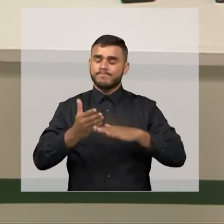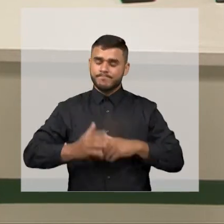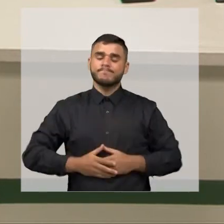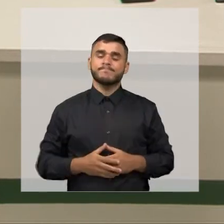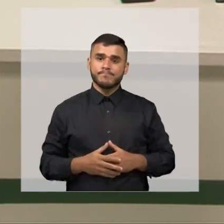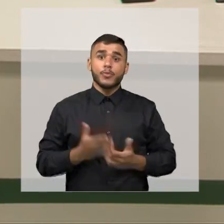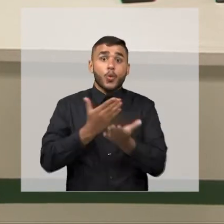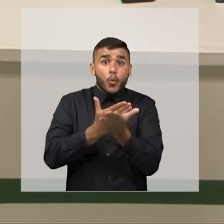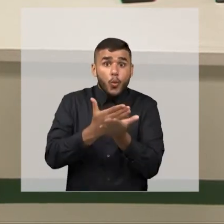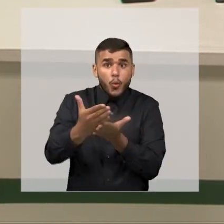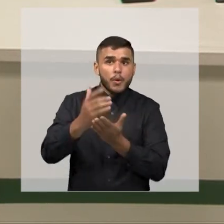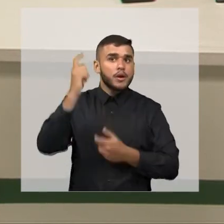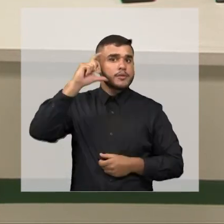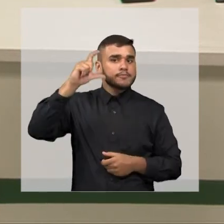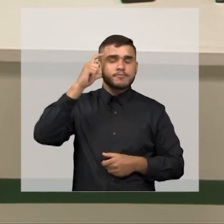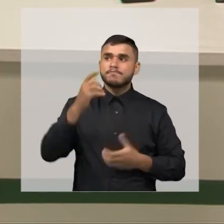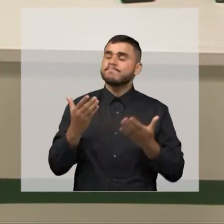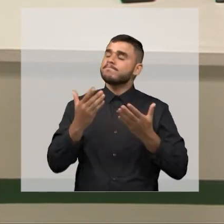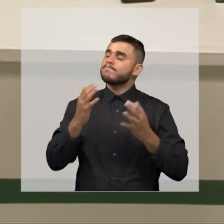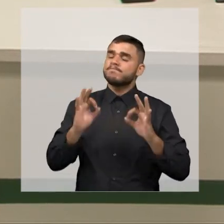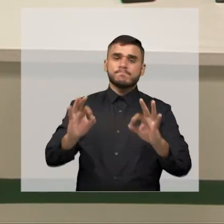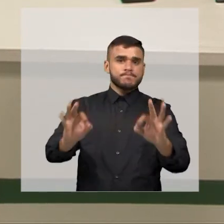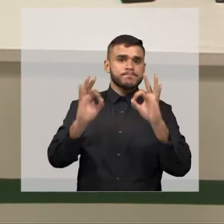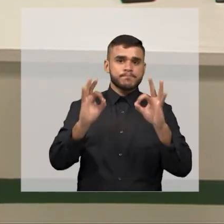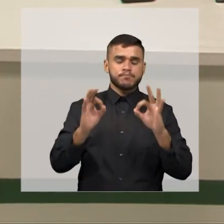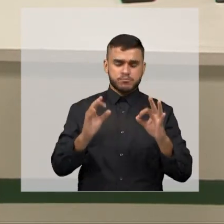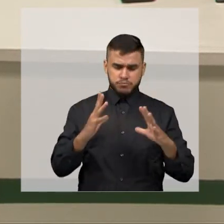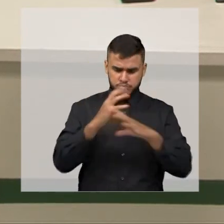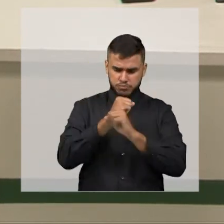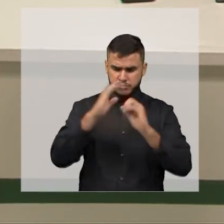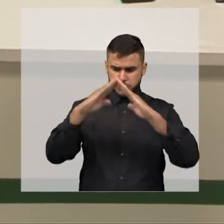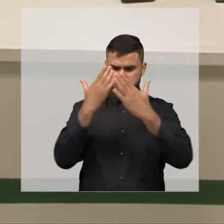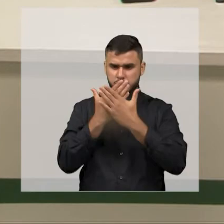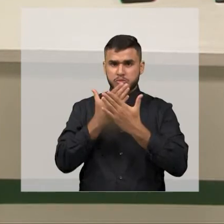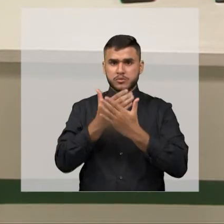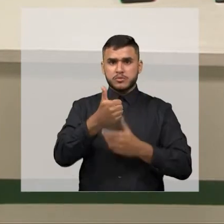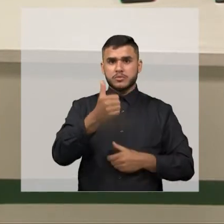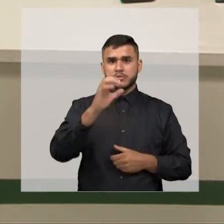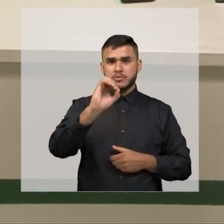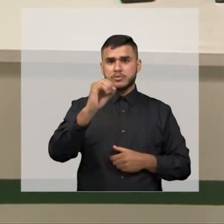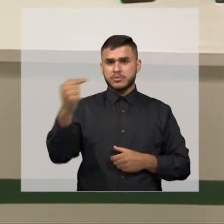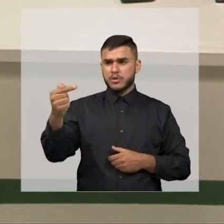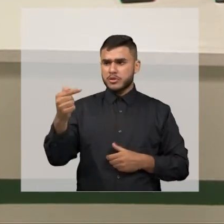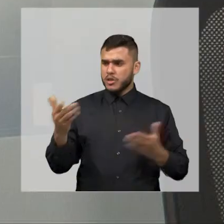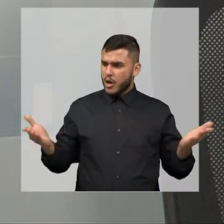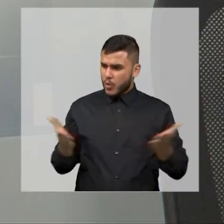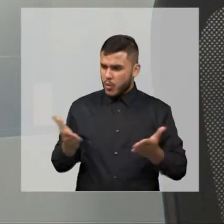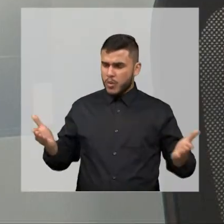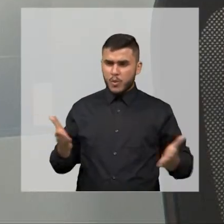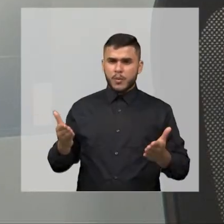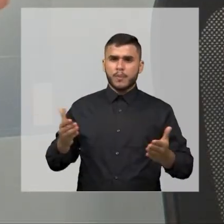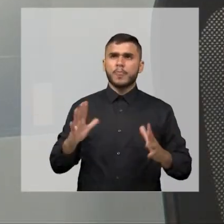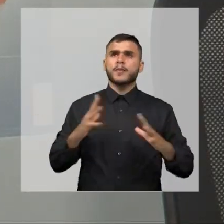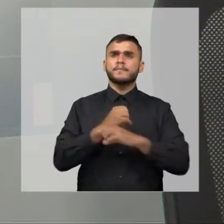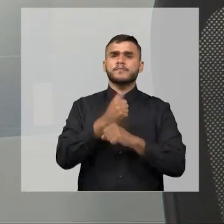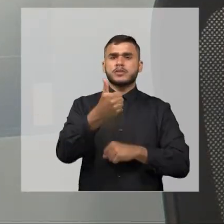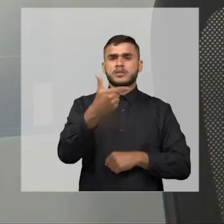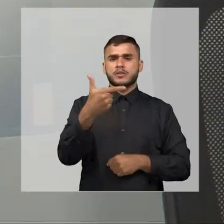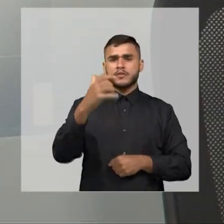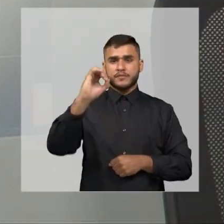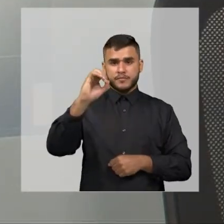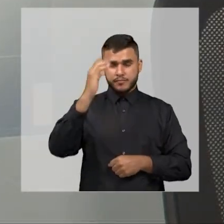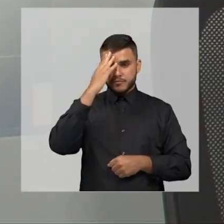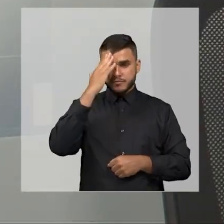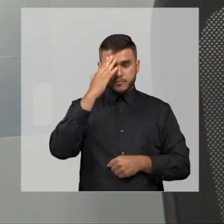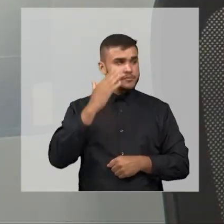pelo CID, e ele hoje está ampliando, né? O CID deixou 107 escolas, acho que hoje já são 120. Inclusive ele falou na Globo News